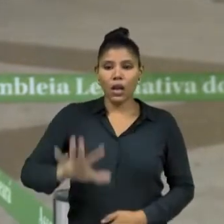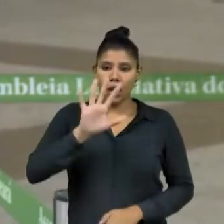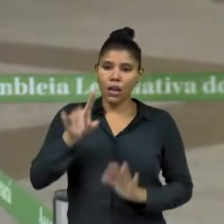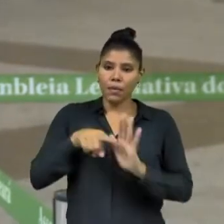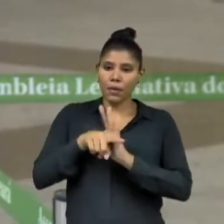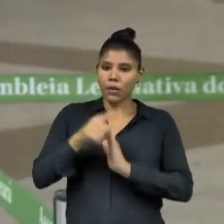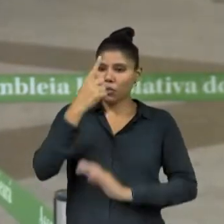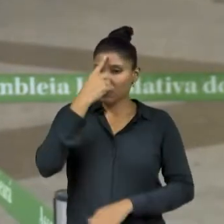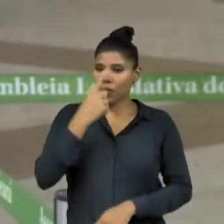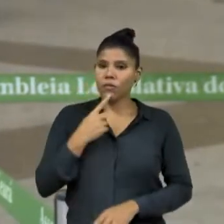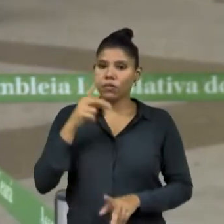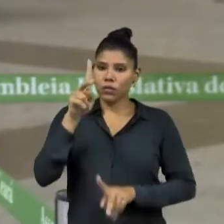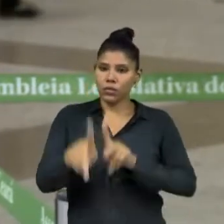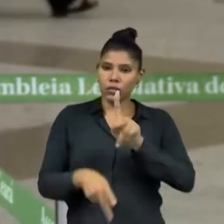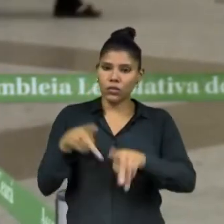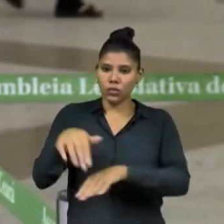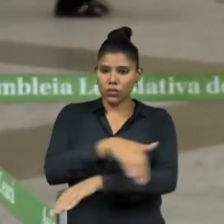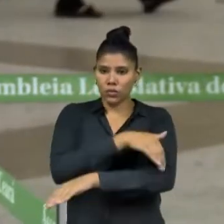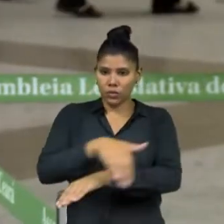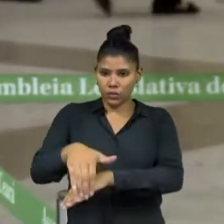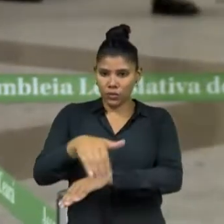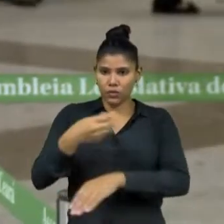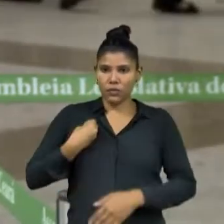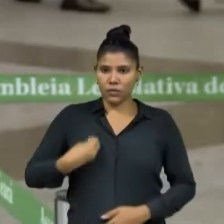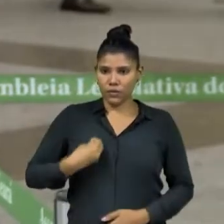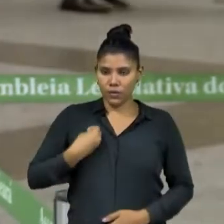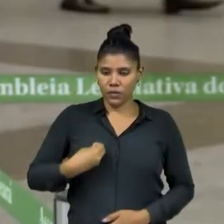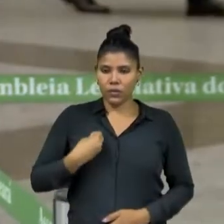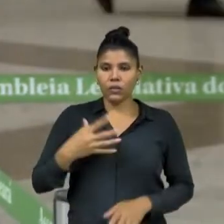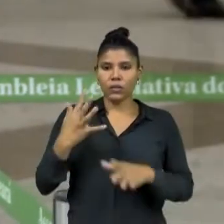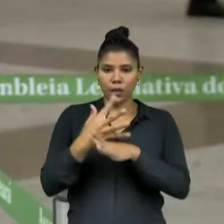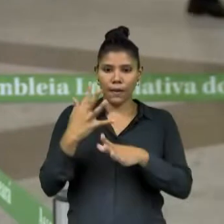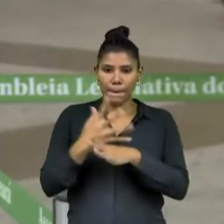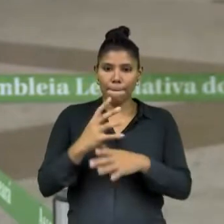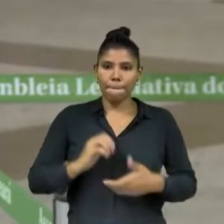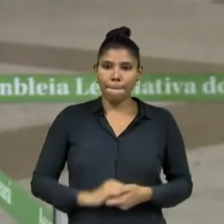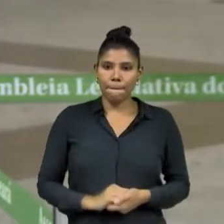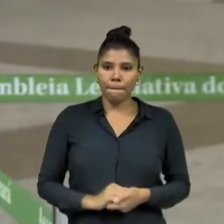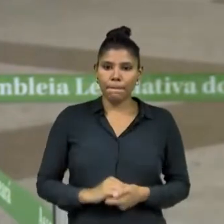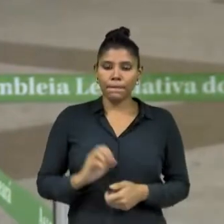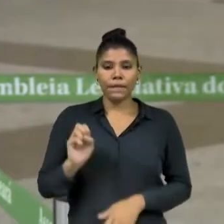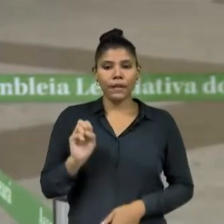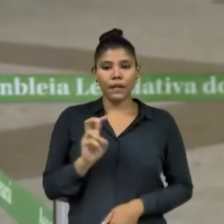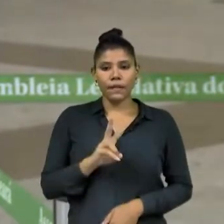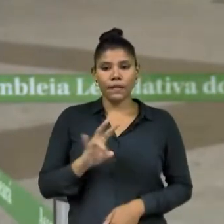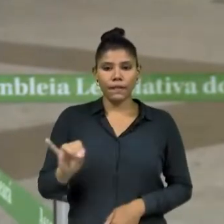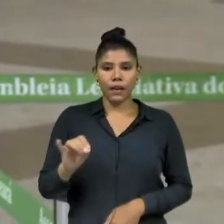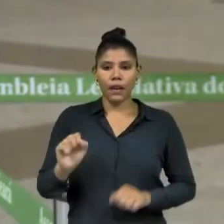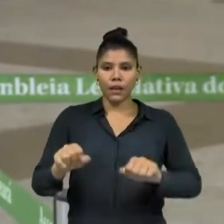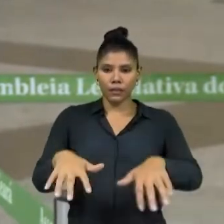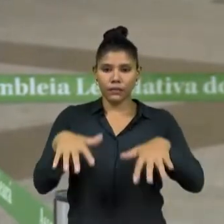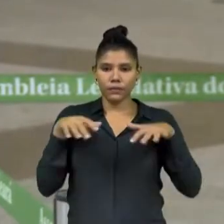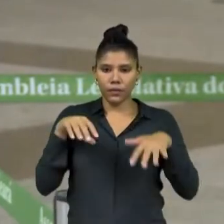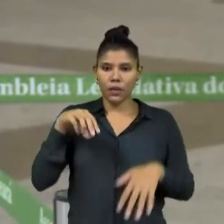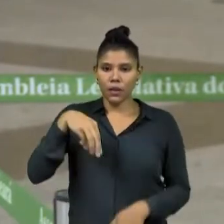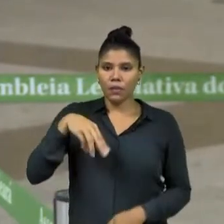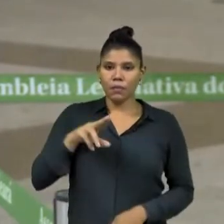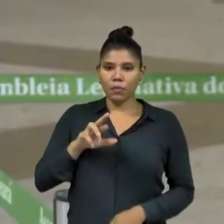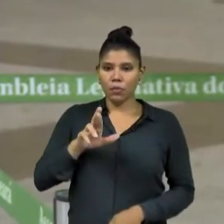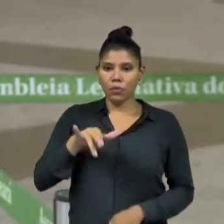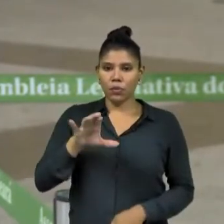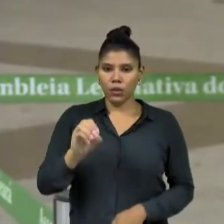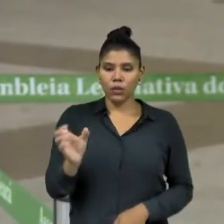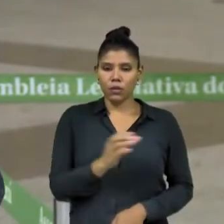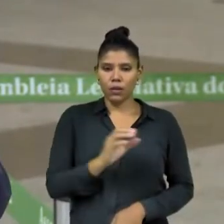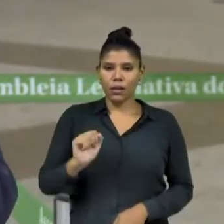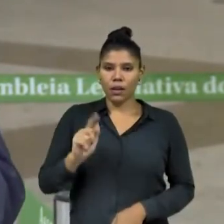população em situação de rua na cidade de Fortaleza. Esse evento vai ser no auditório Murilo Aguiar, atendendo solicitação